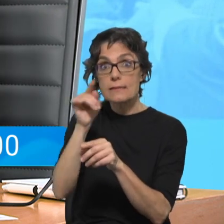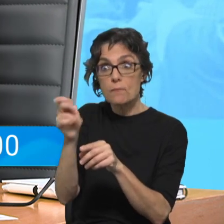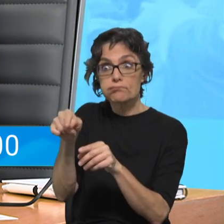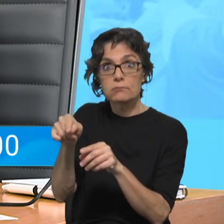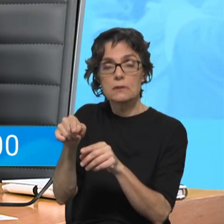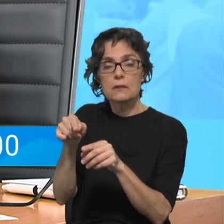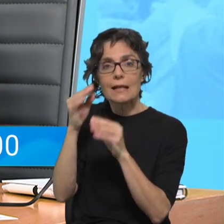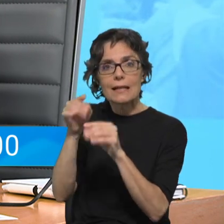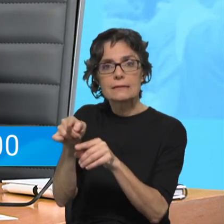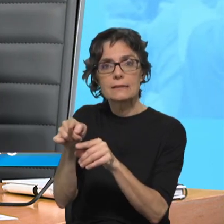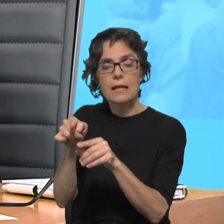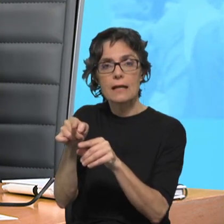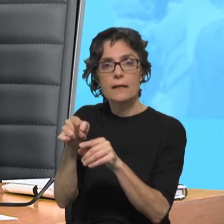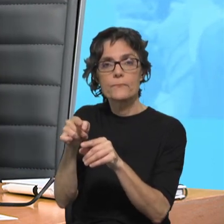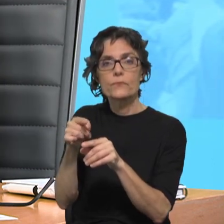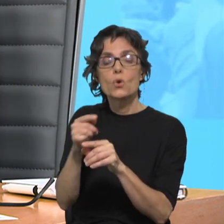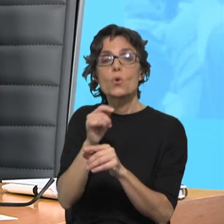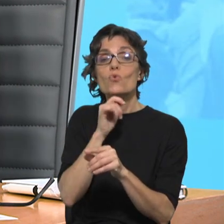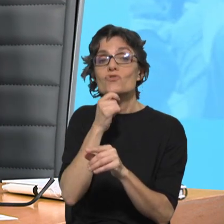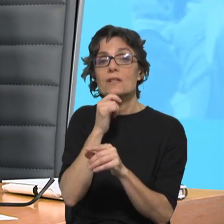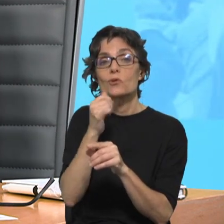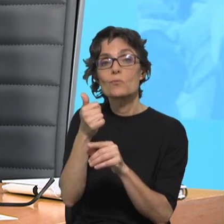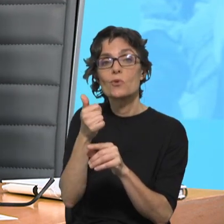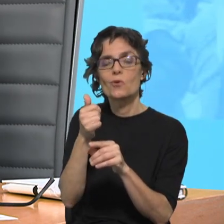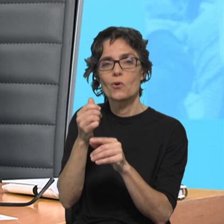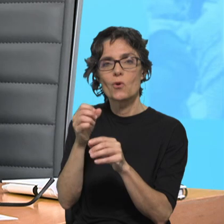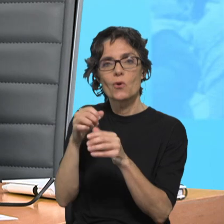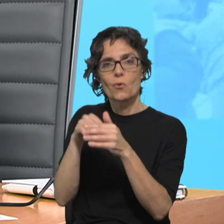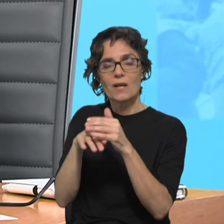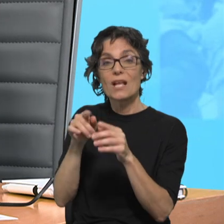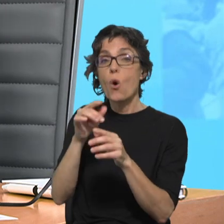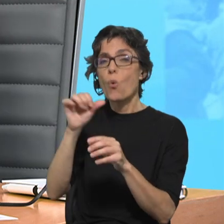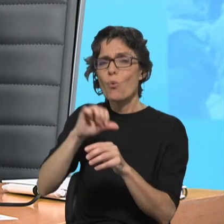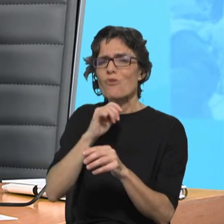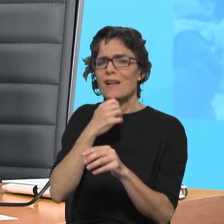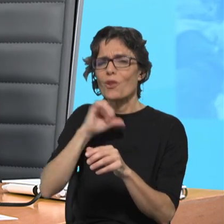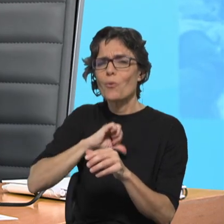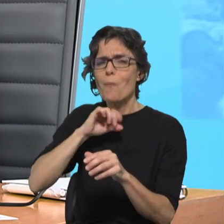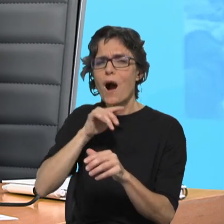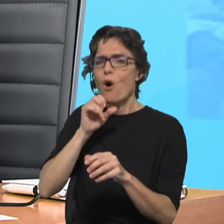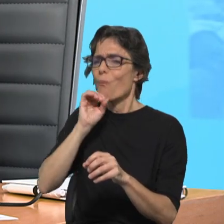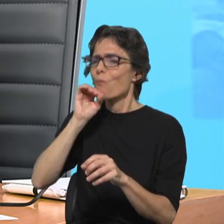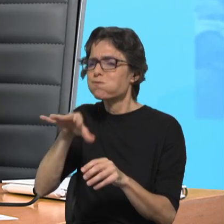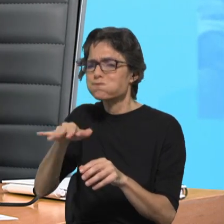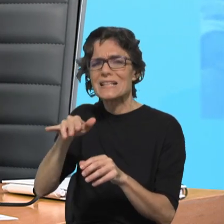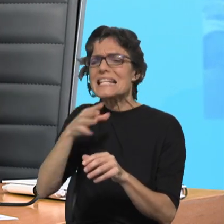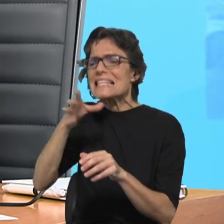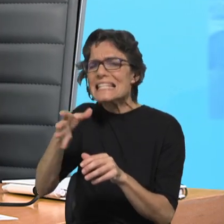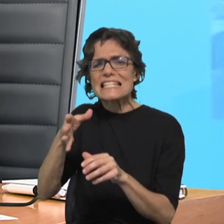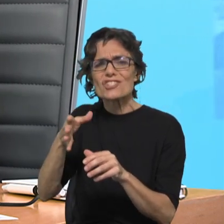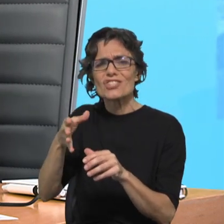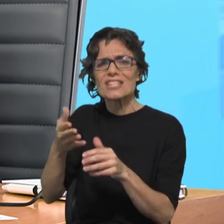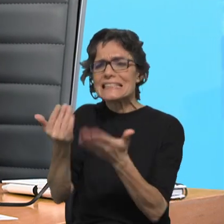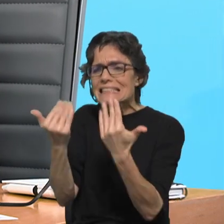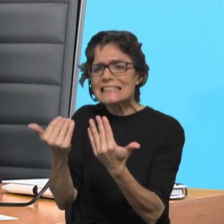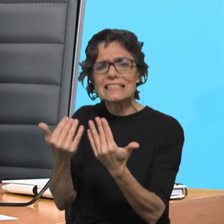bons segredos guardam-se, os maus segredos vomitam-se, deitam-se cá para fora, partilham-se.